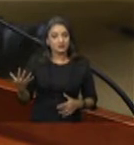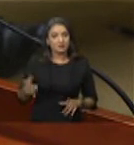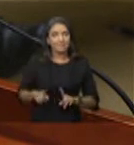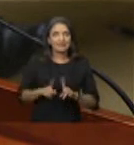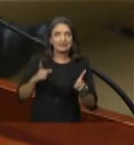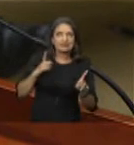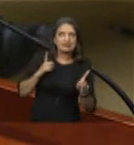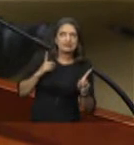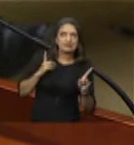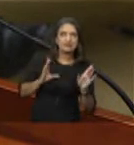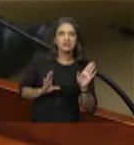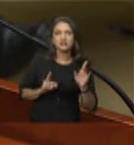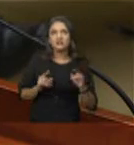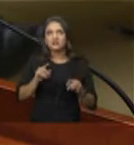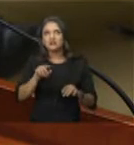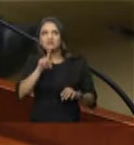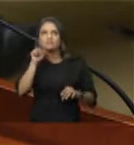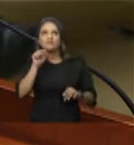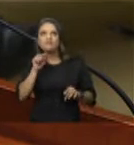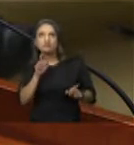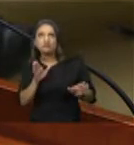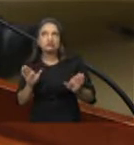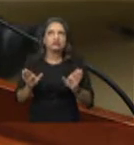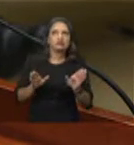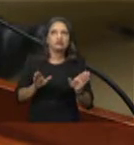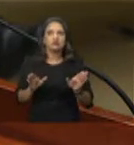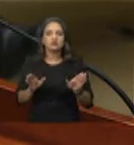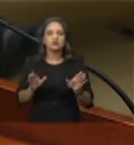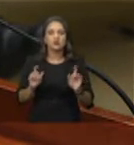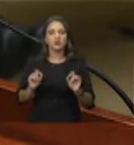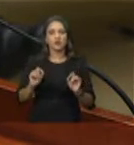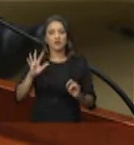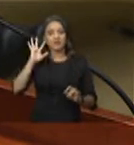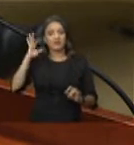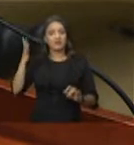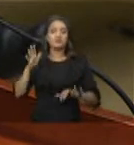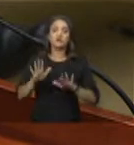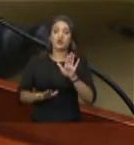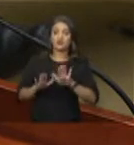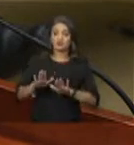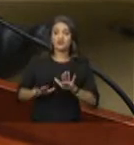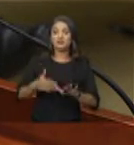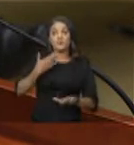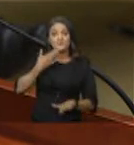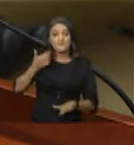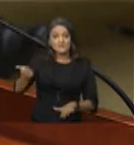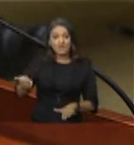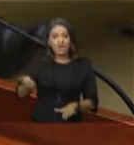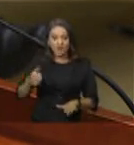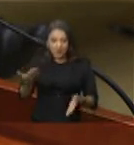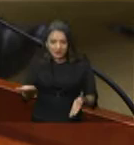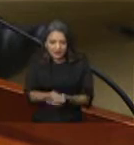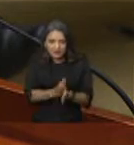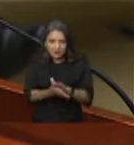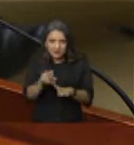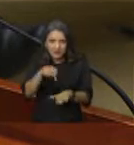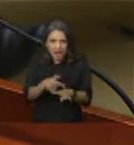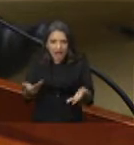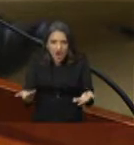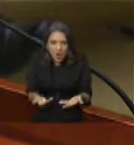dilema Às vezes a decisão a melhor decisão muito boa para o caso concreto